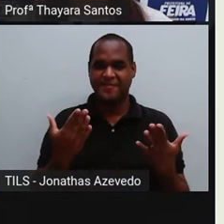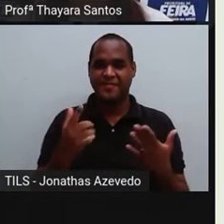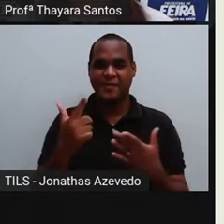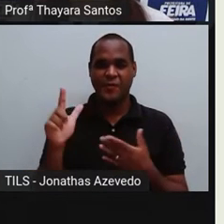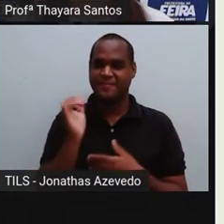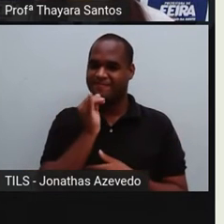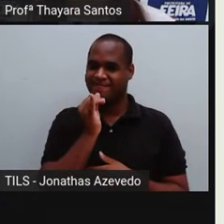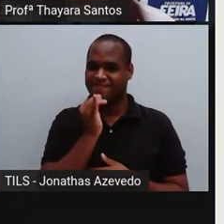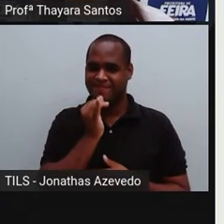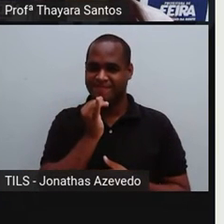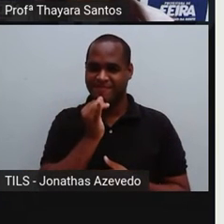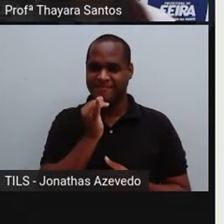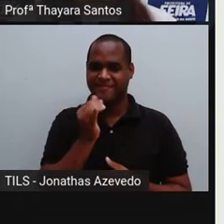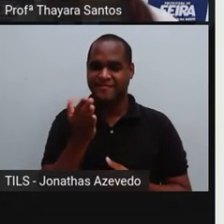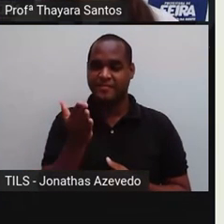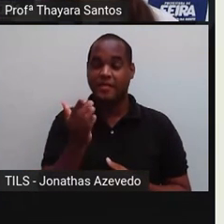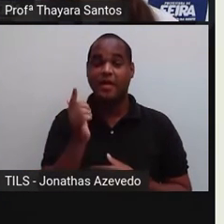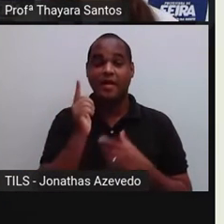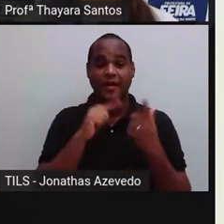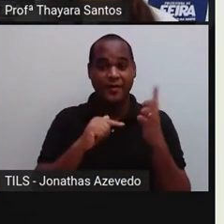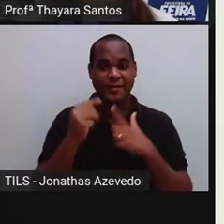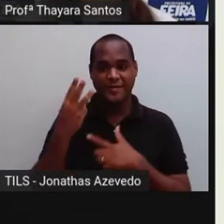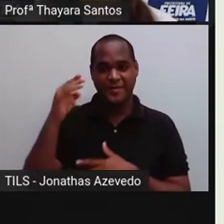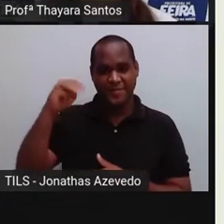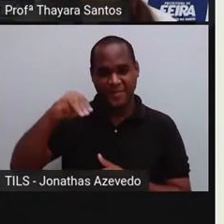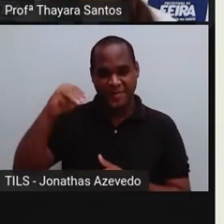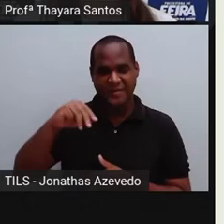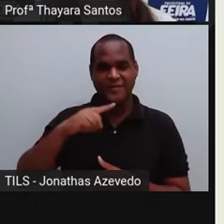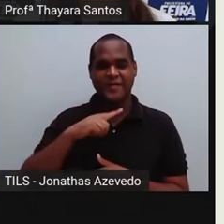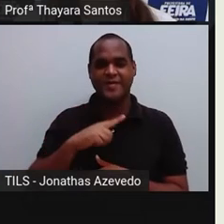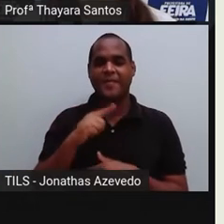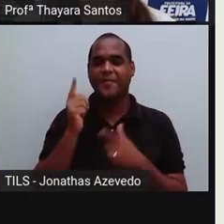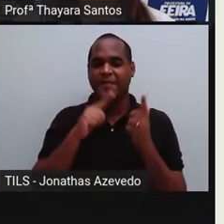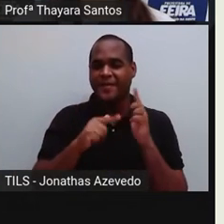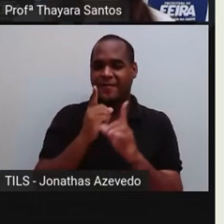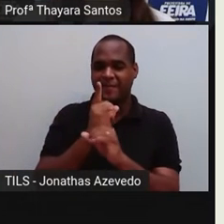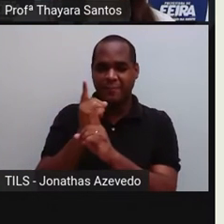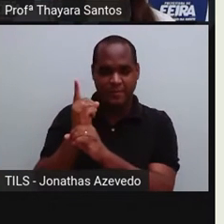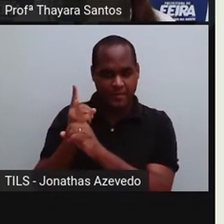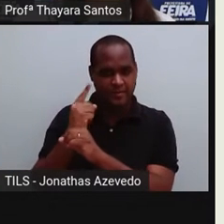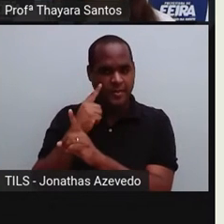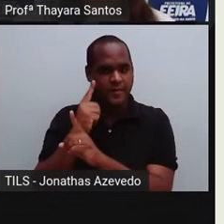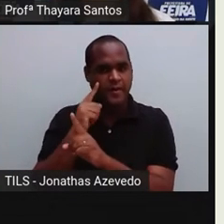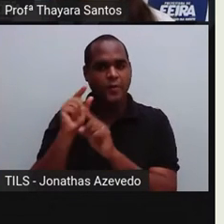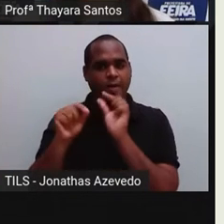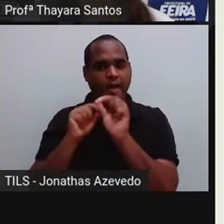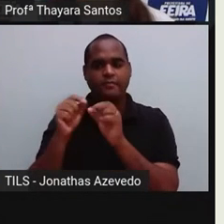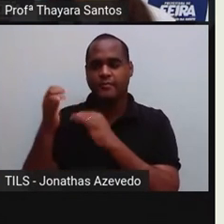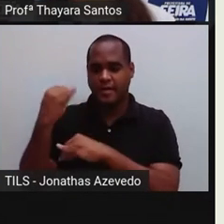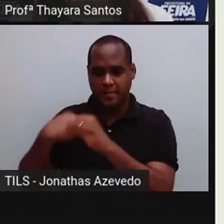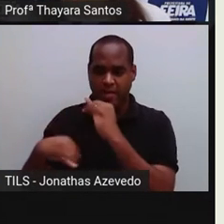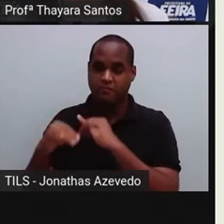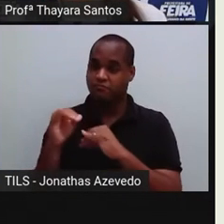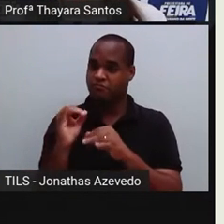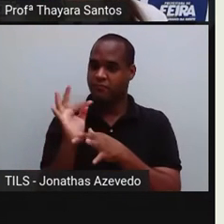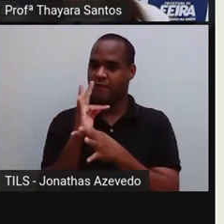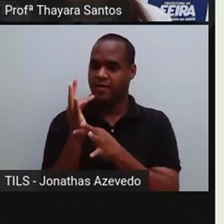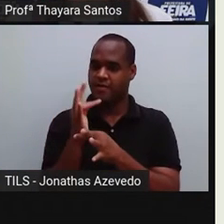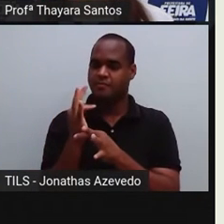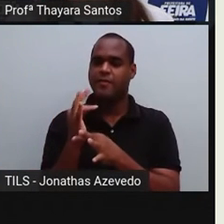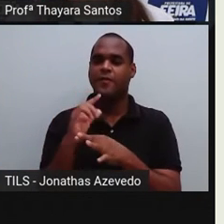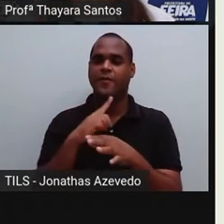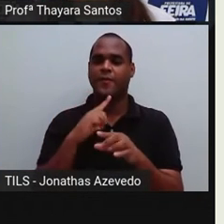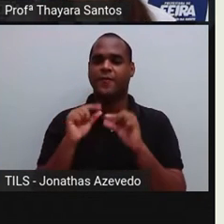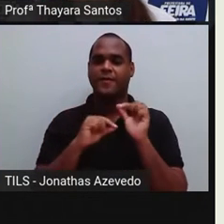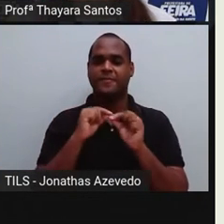exemplos. Agora vocês vão ter 3 minutinhos aí para identificar. Identificar se é uma transformação química ou se é uma transformação física